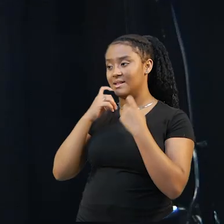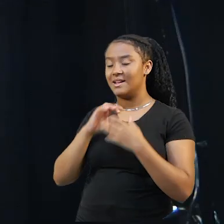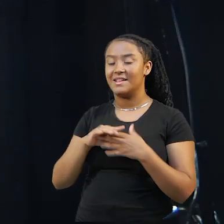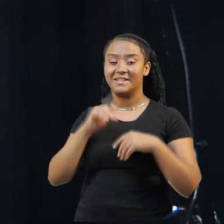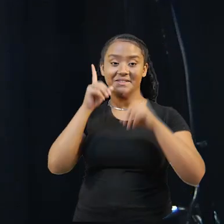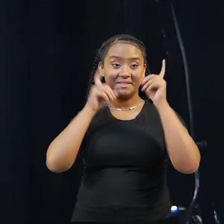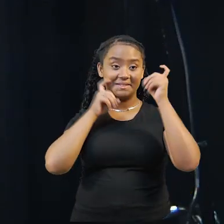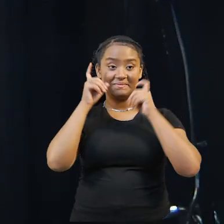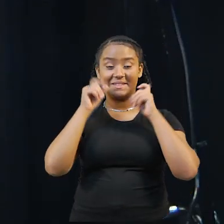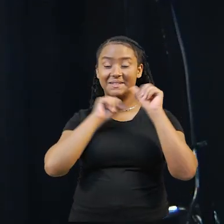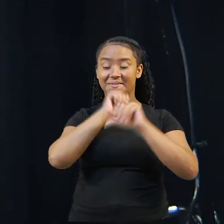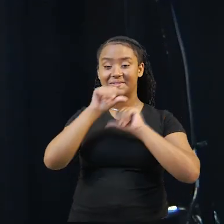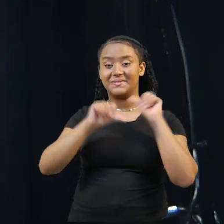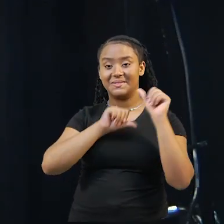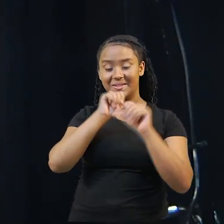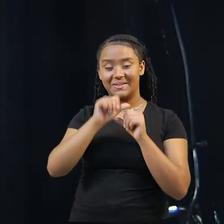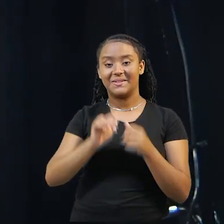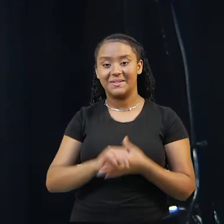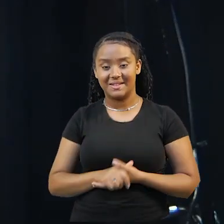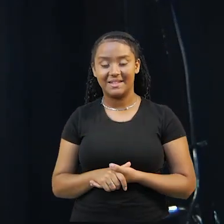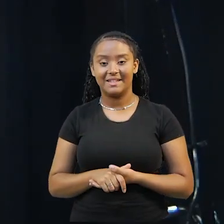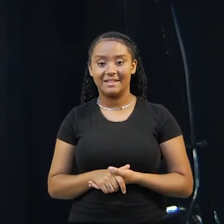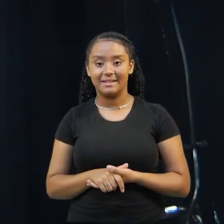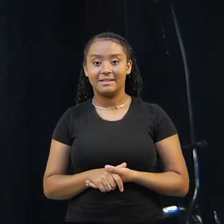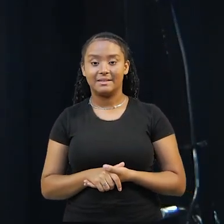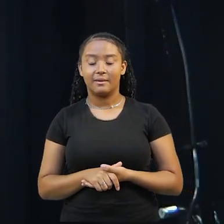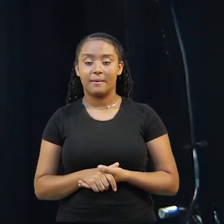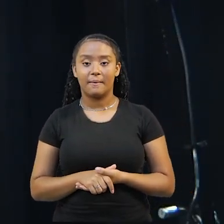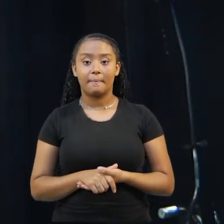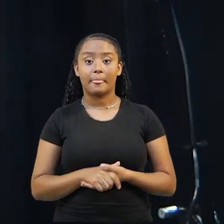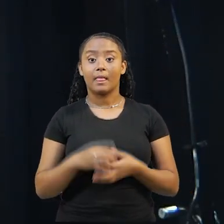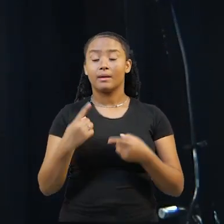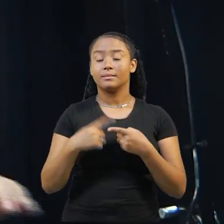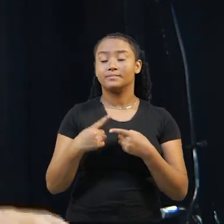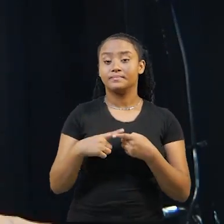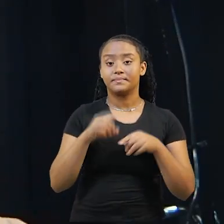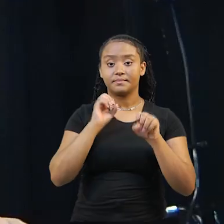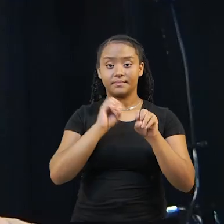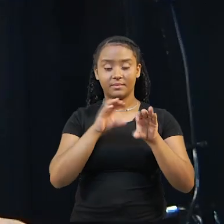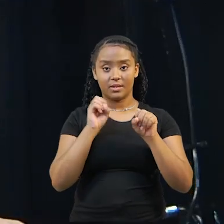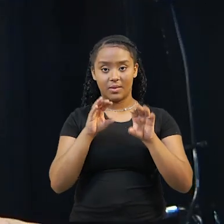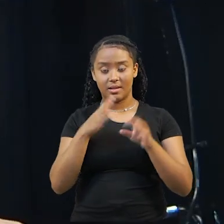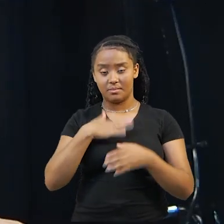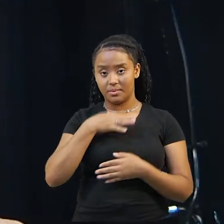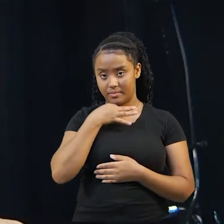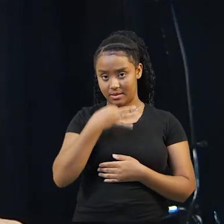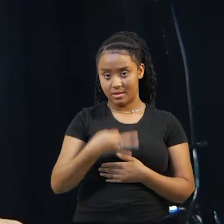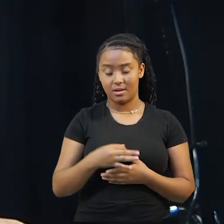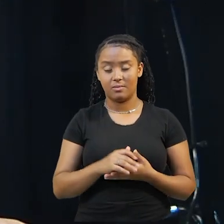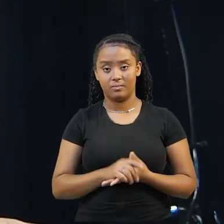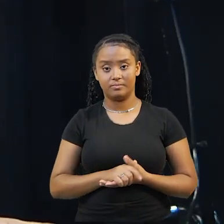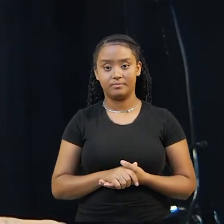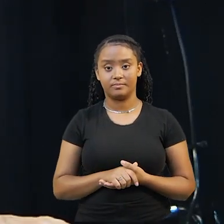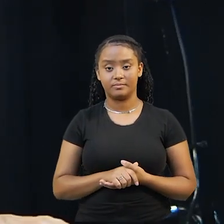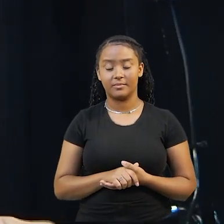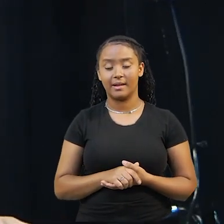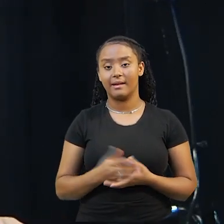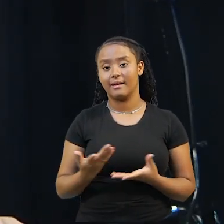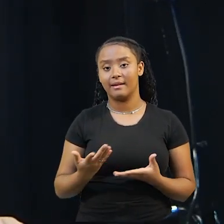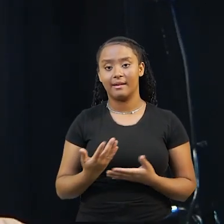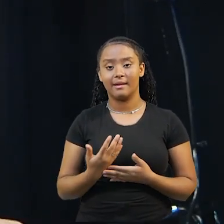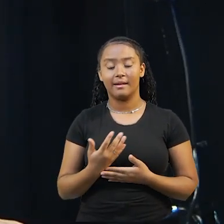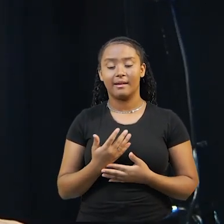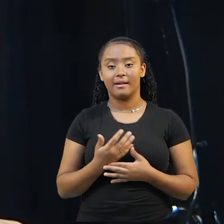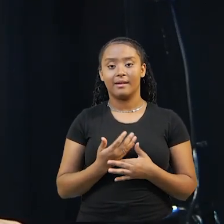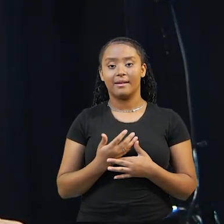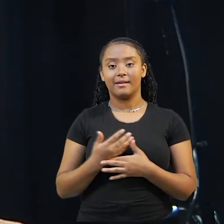dela até mudou, Ela se olha. Porque assim, a educação, para mim, assim, é como a